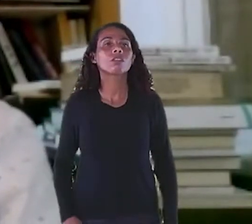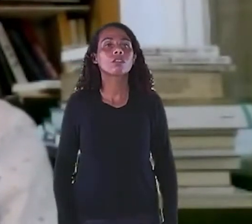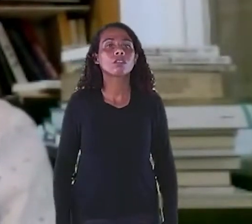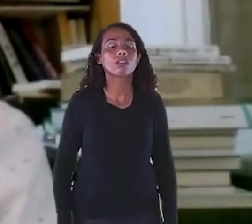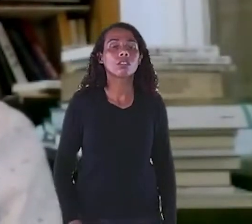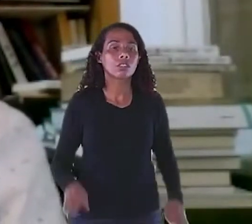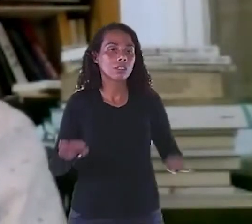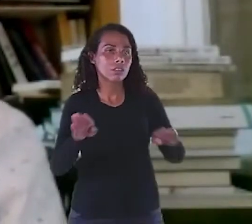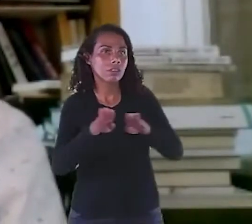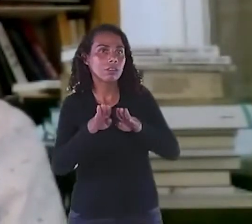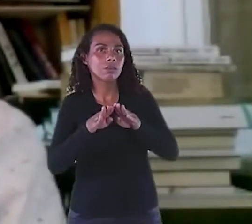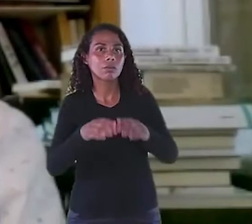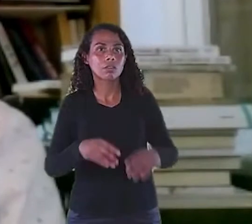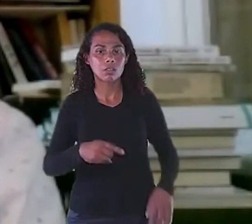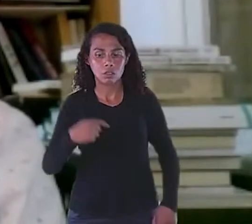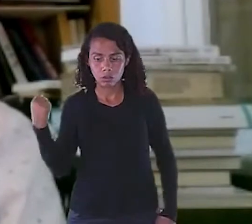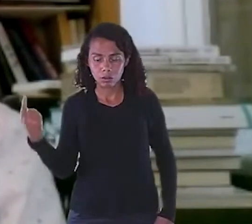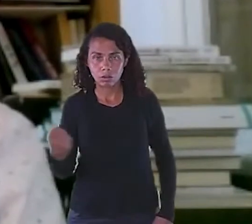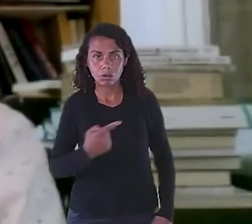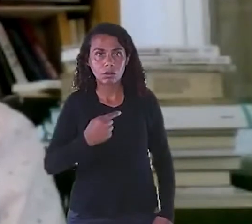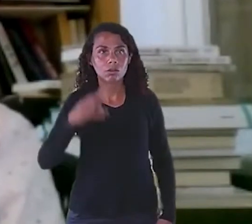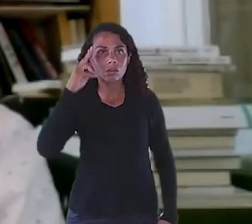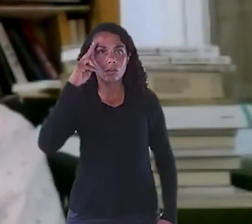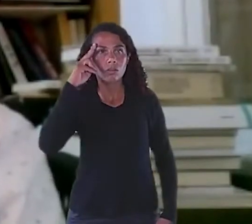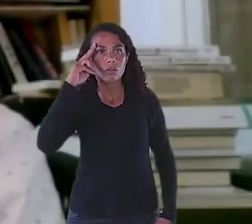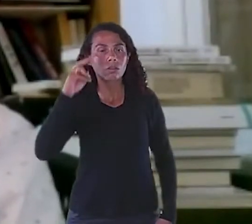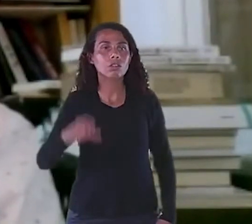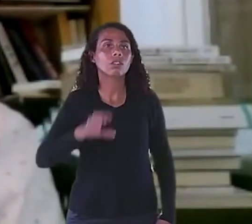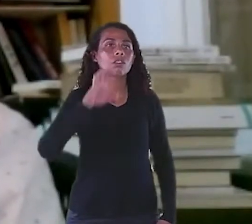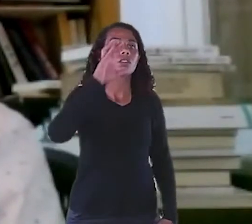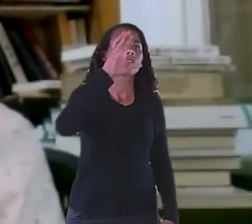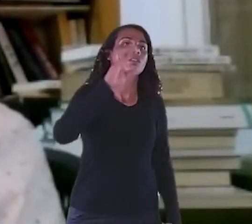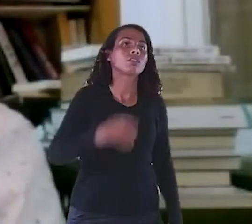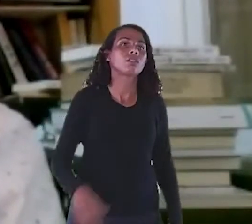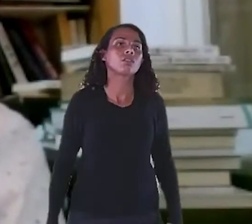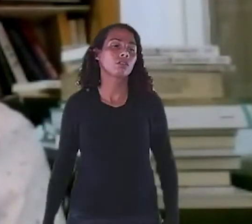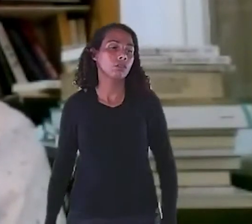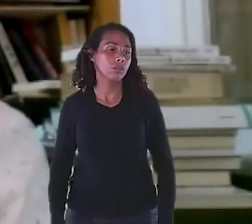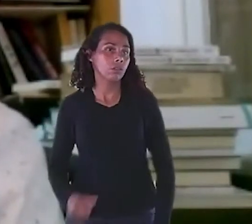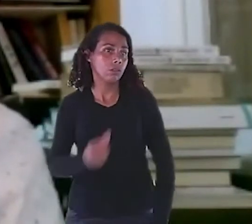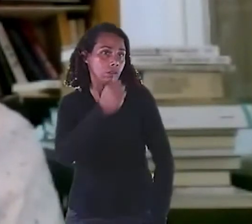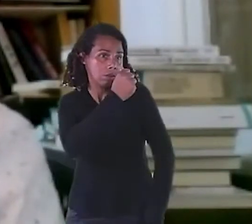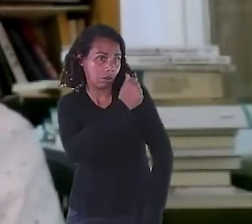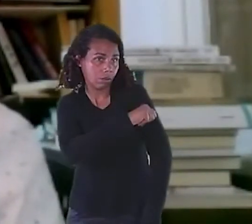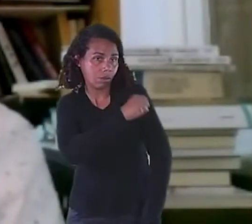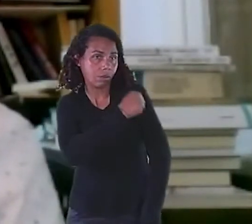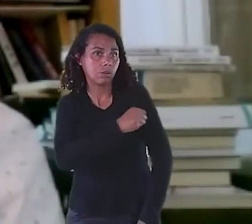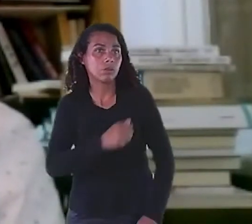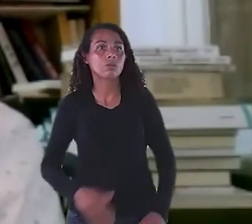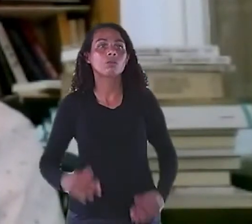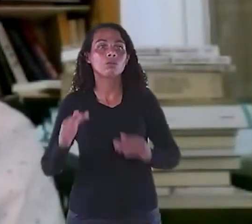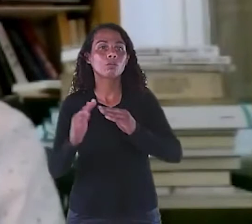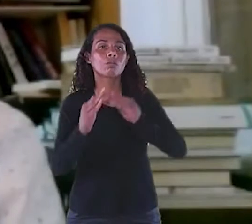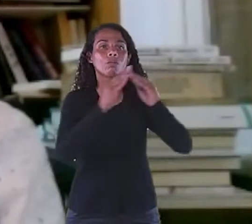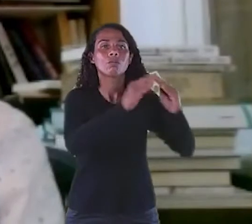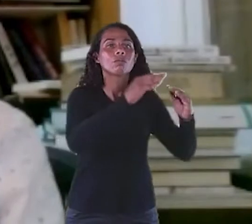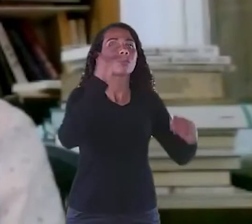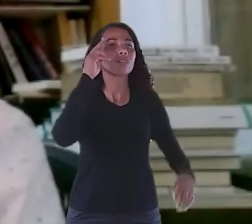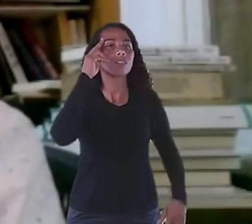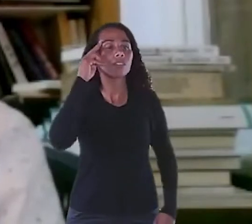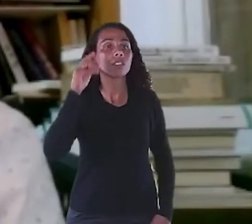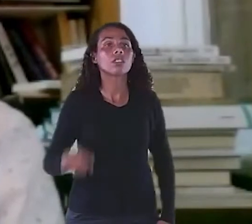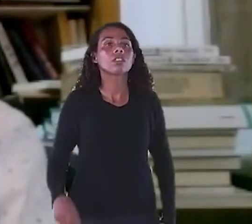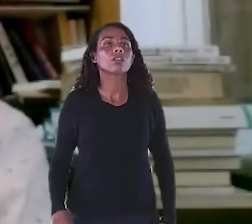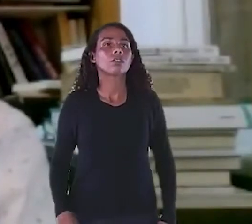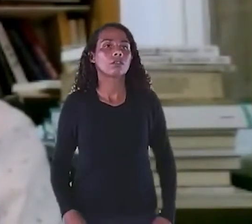Eu me lembro que, nos meus 17 anos, o Fernando Sabino foi lá ao Colégio Estadual, no qual ele era ex-aluno, foi